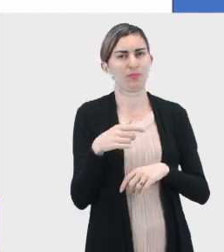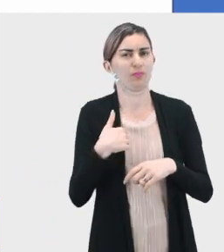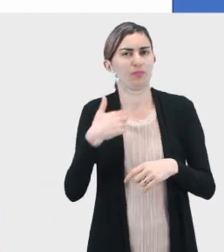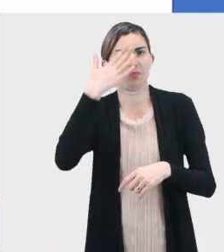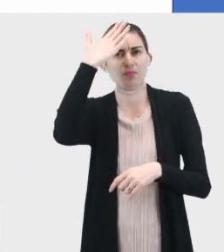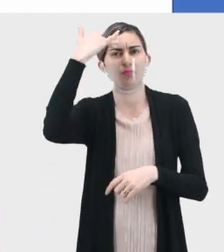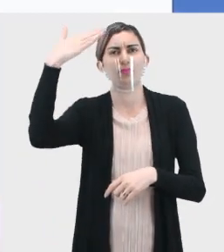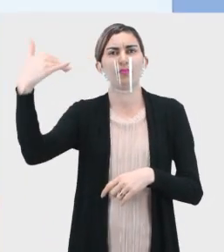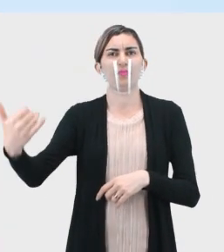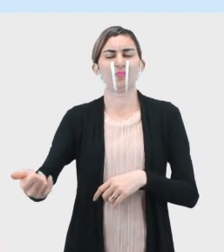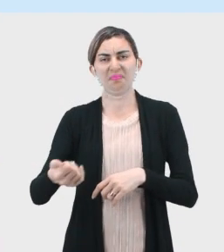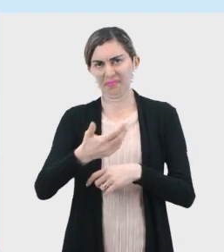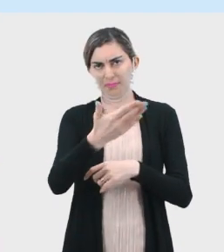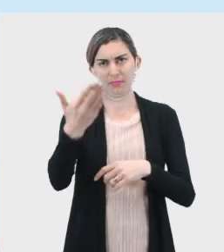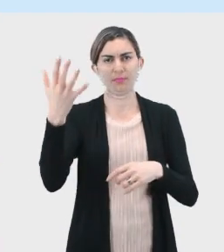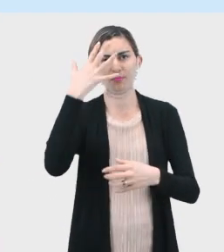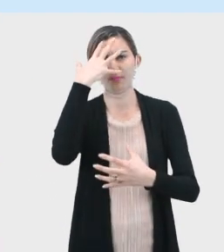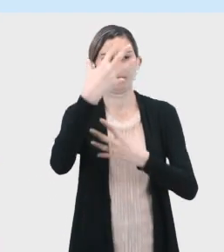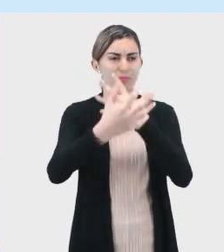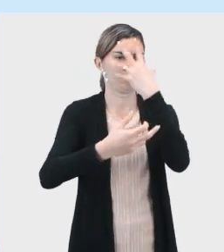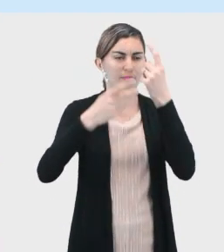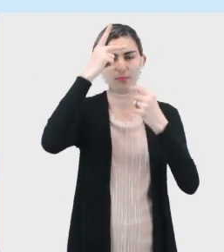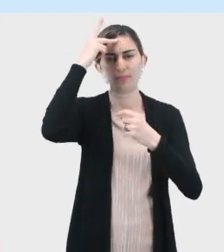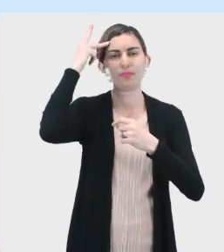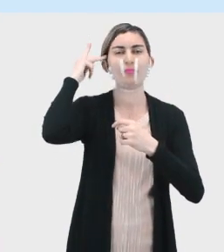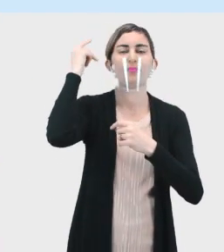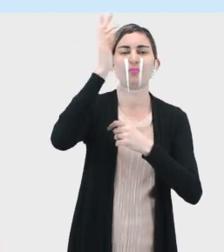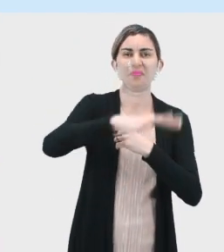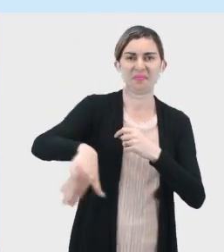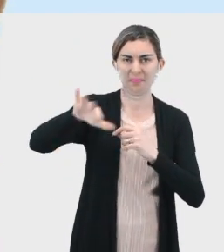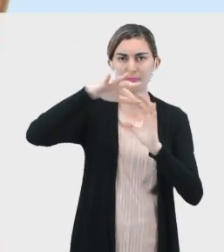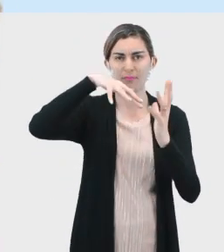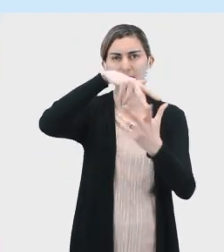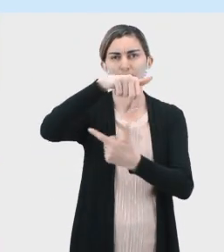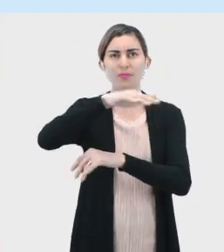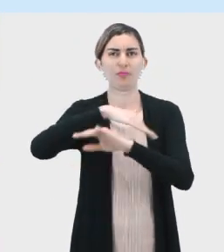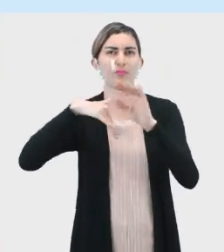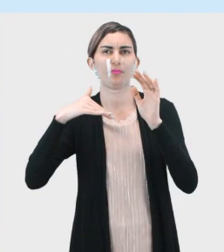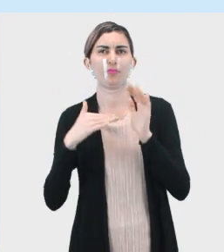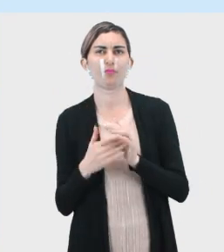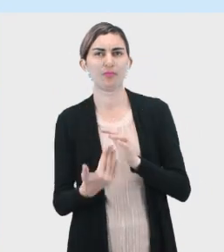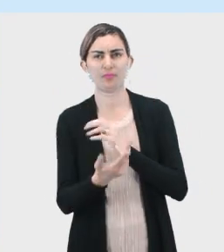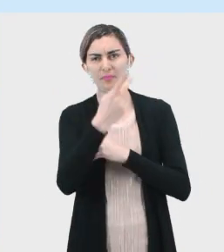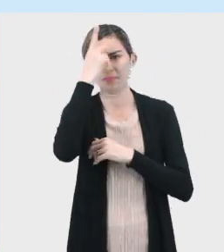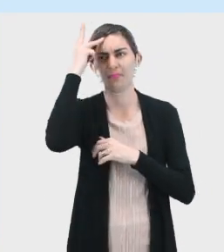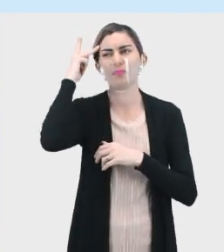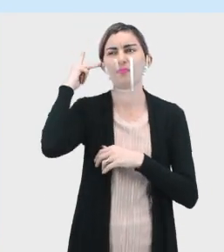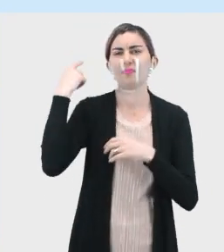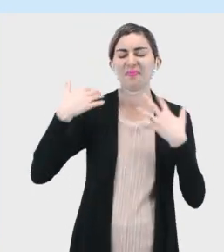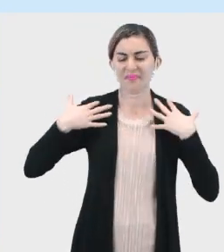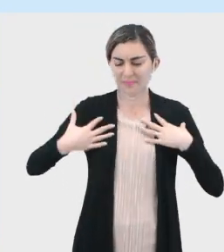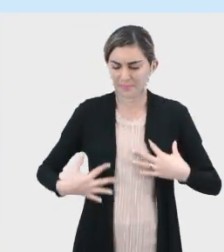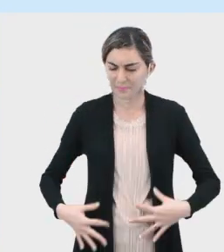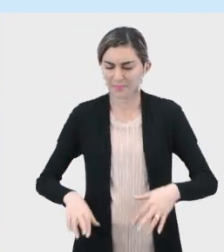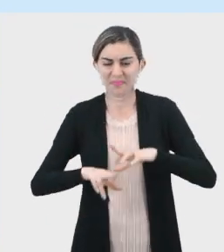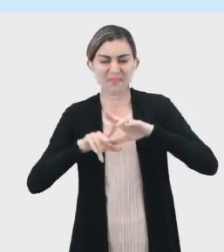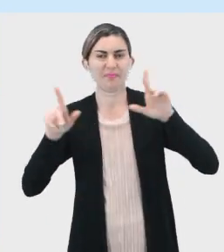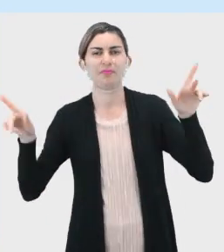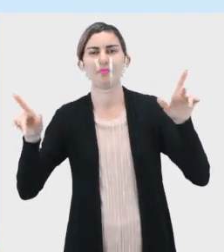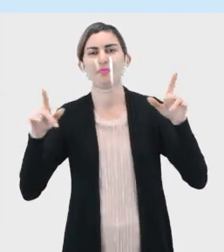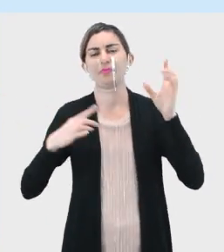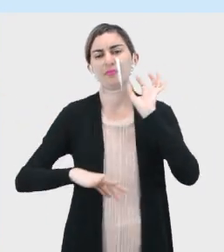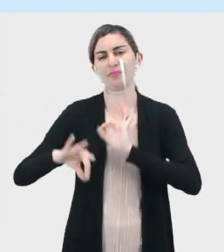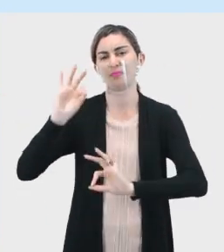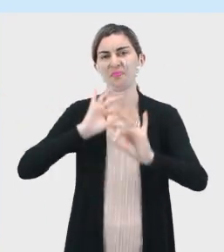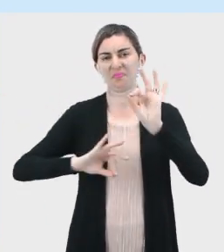que ficou tão famoso que acabou atraindo pessoas do mundo todo. Então vem gente